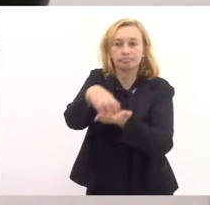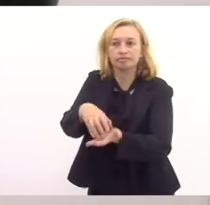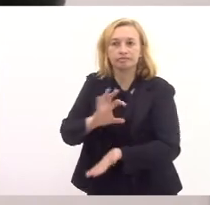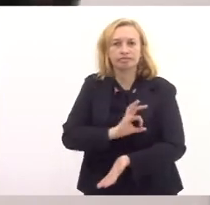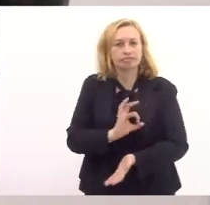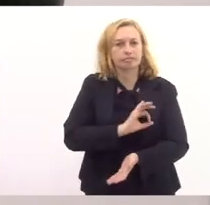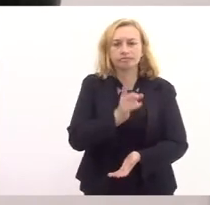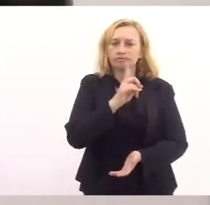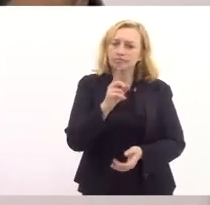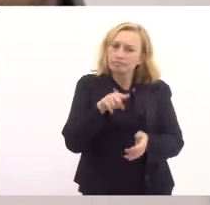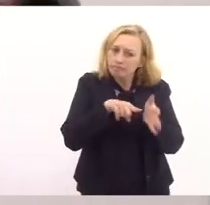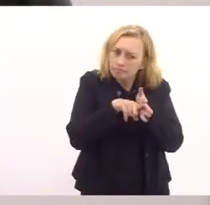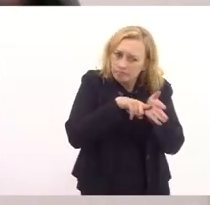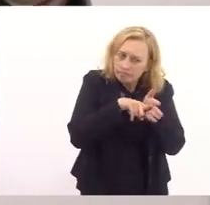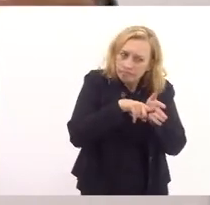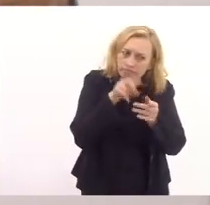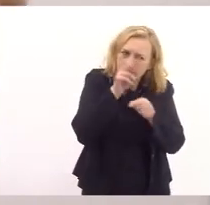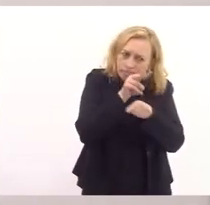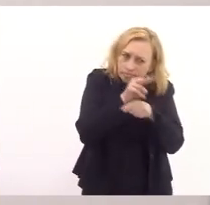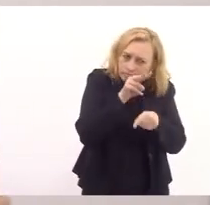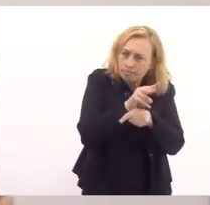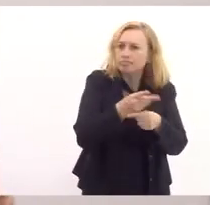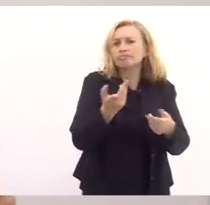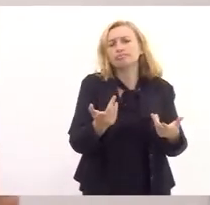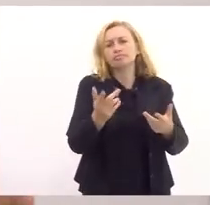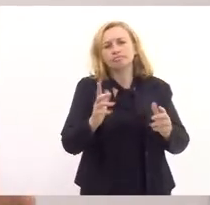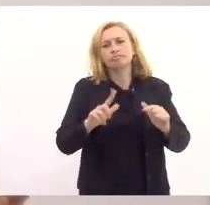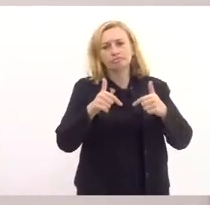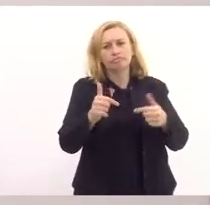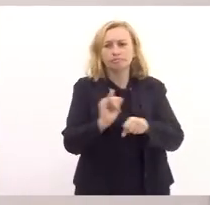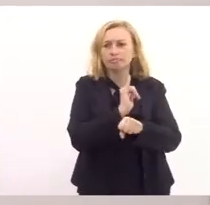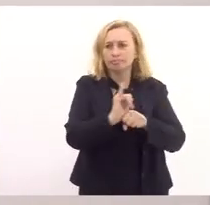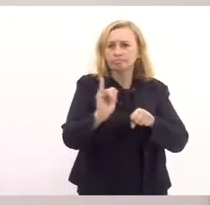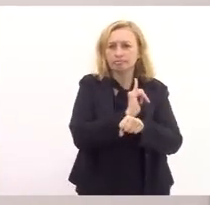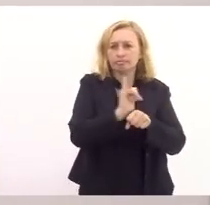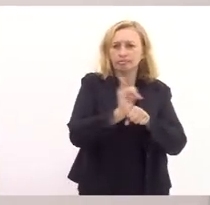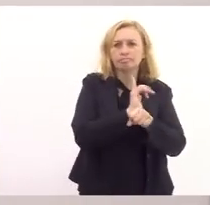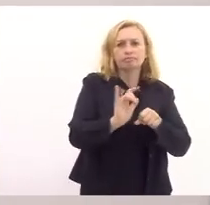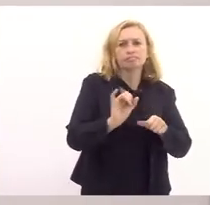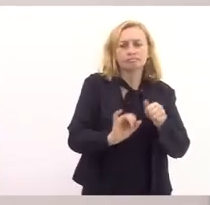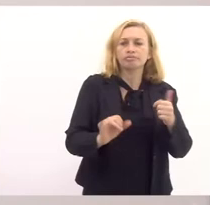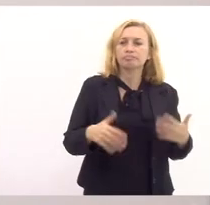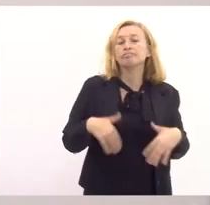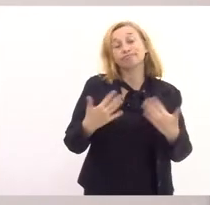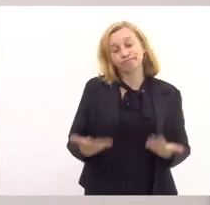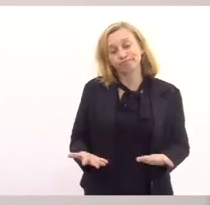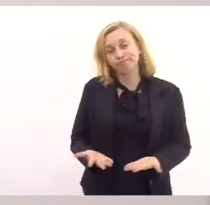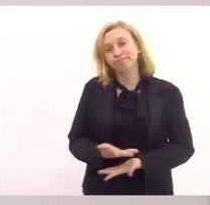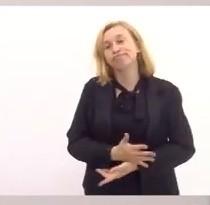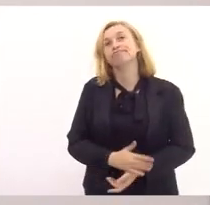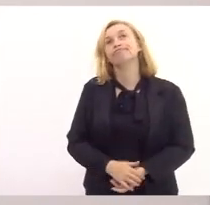eles vão investigar, enfim, tem formas de fazer isso. Então,